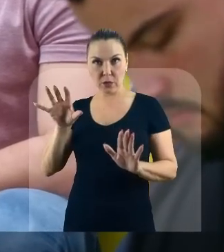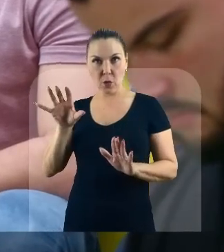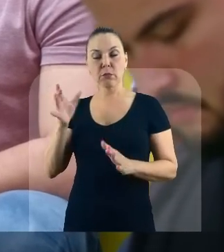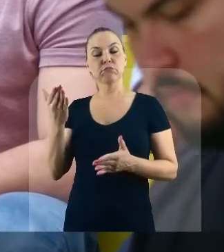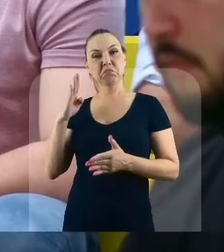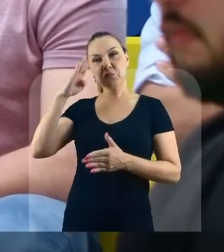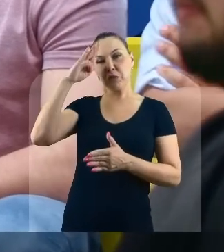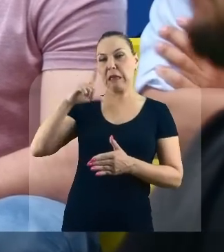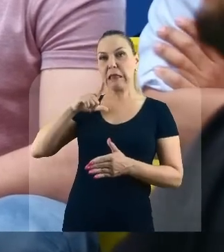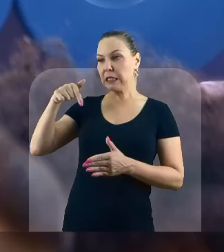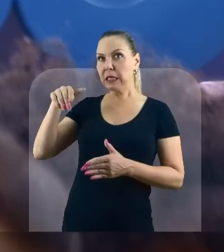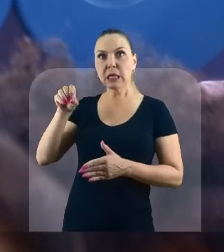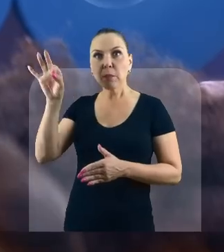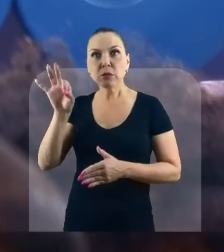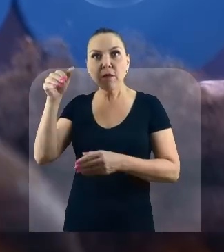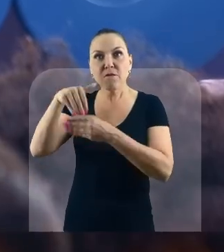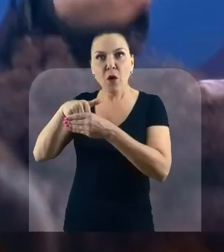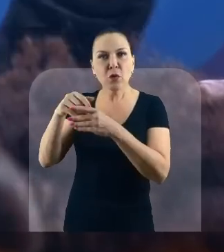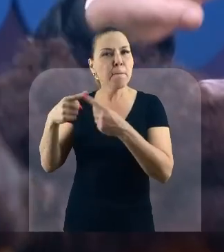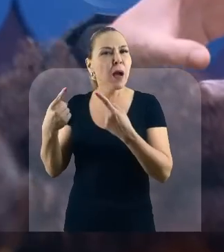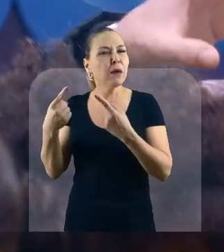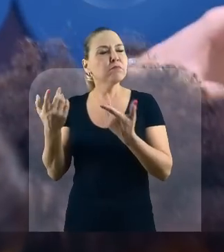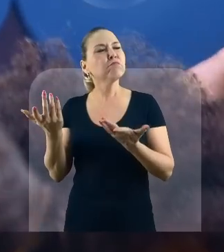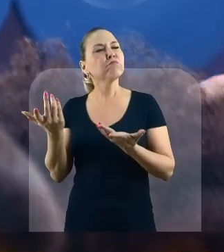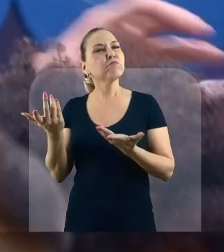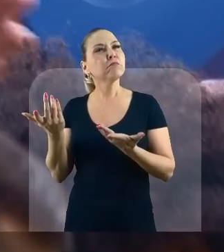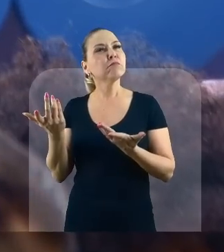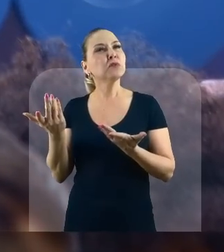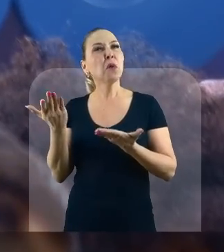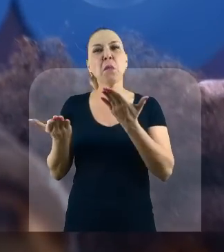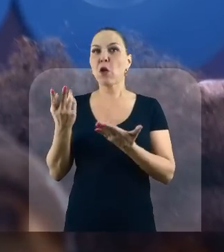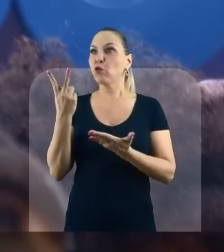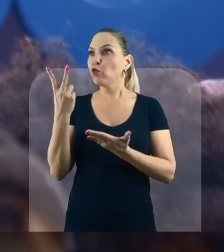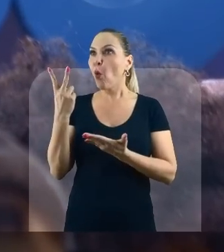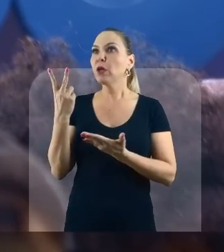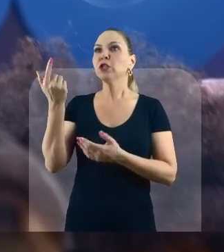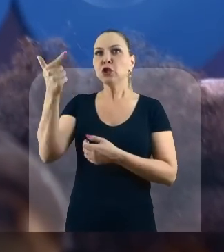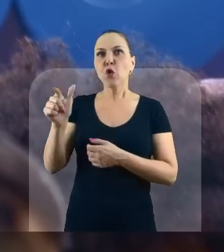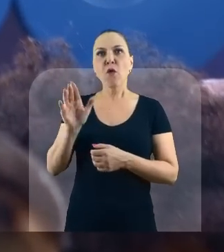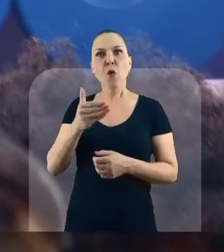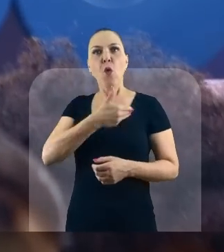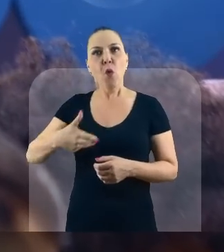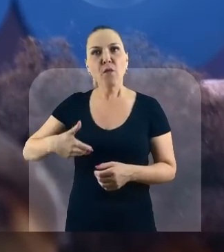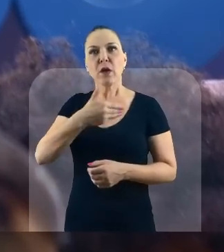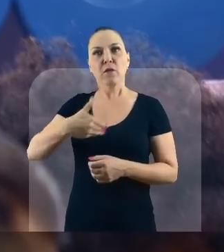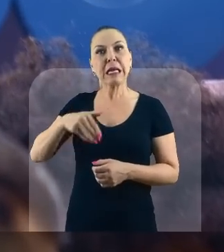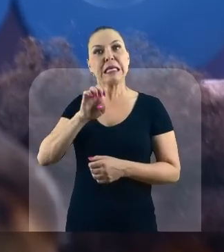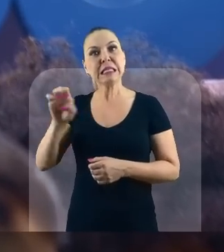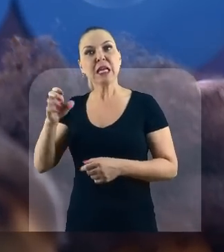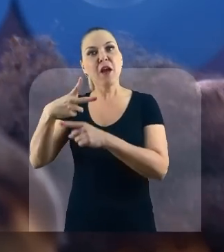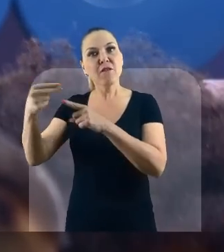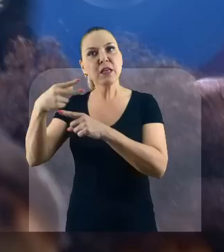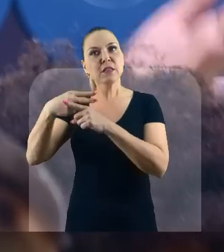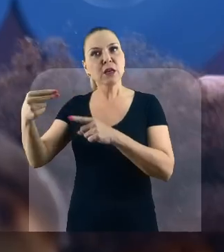Bolsonaro tem 70% dos votos toda eleição lá. Mas, coincidentemente, a gente está 2 mandatos de governador seguidos com um cara de esquerda